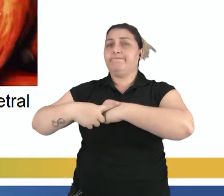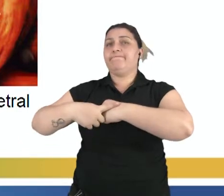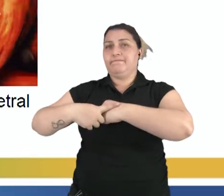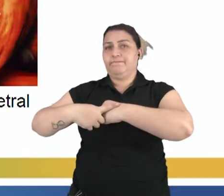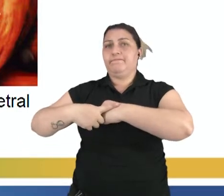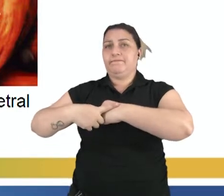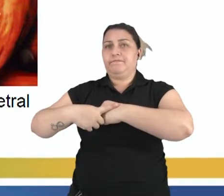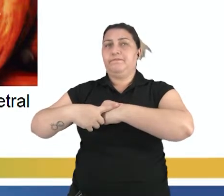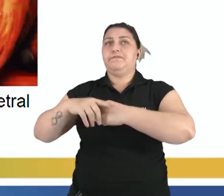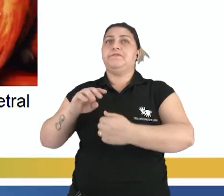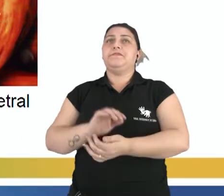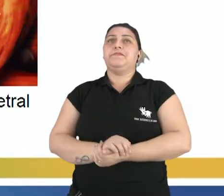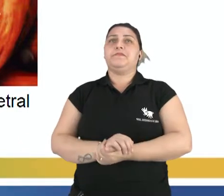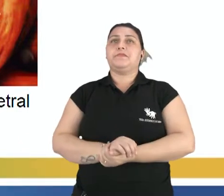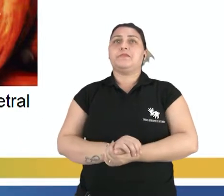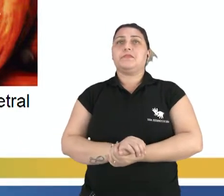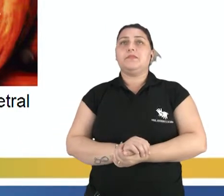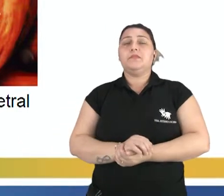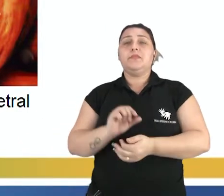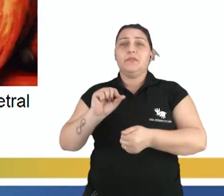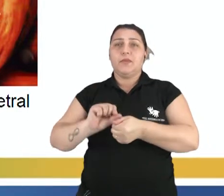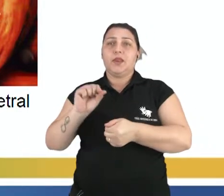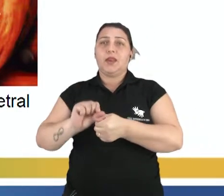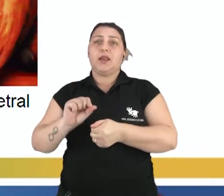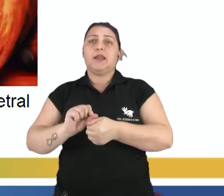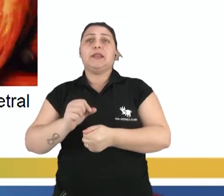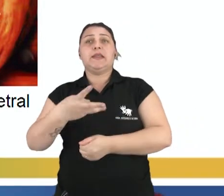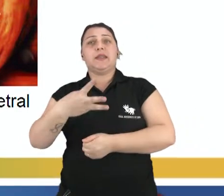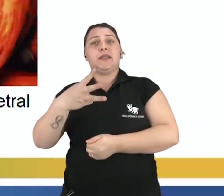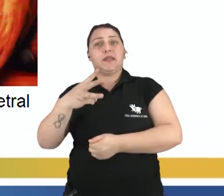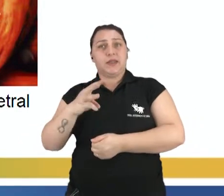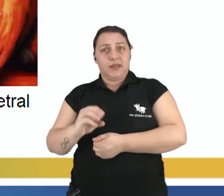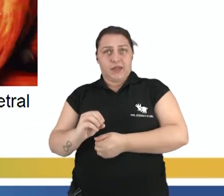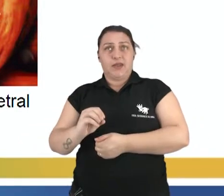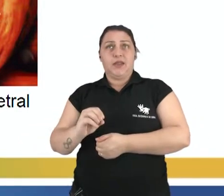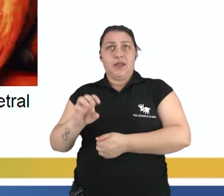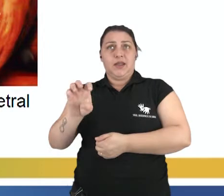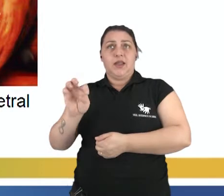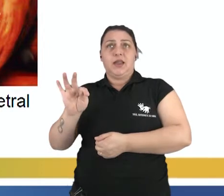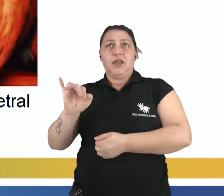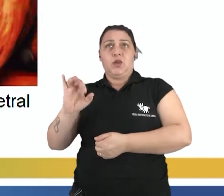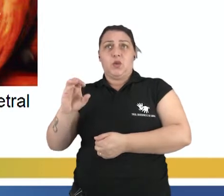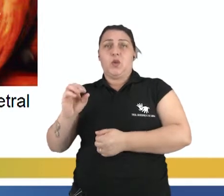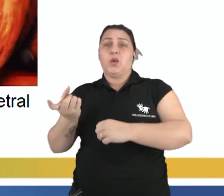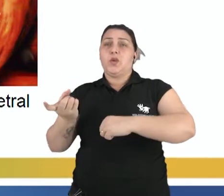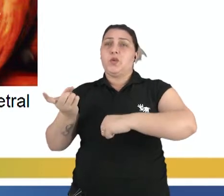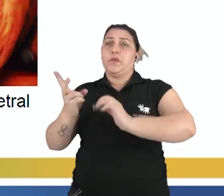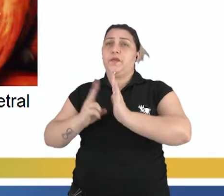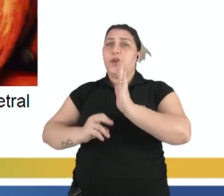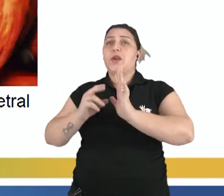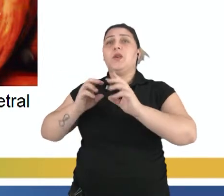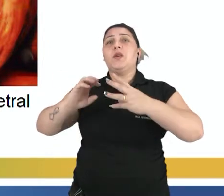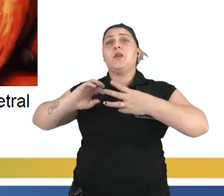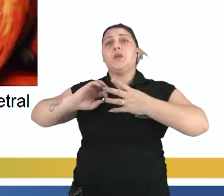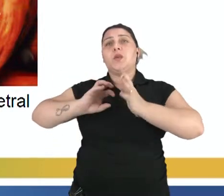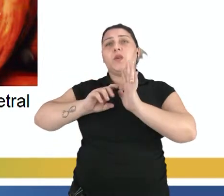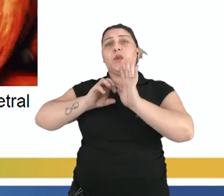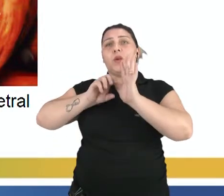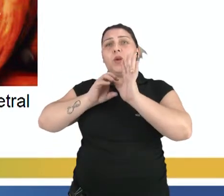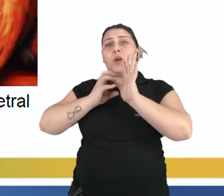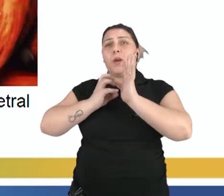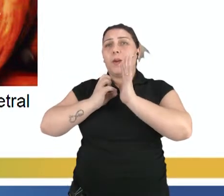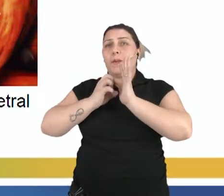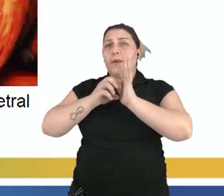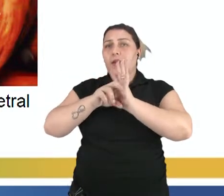da DST. Elas são causadas por mais de 30 agentes etiológicos, incluindo vírus, bactérias, fungos, protozoários,